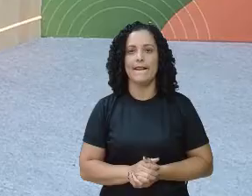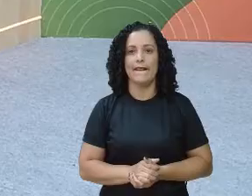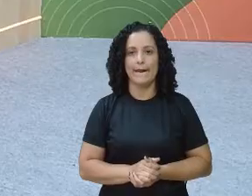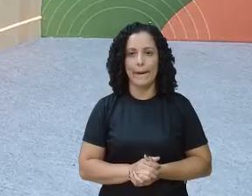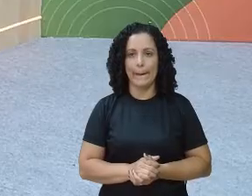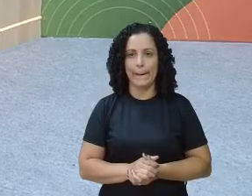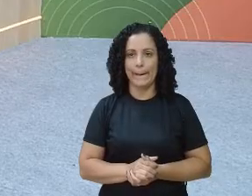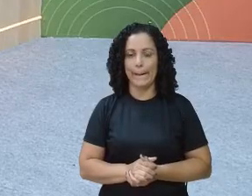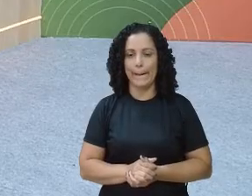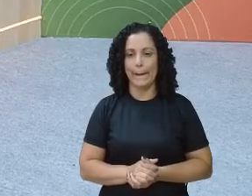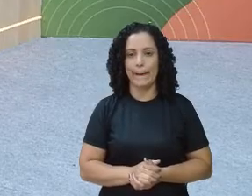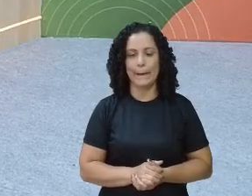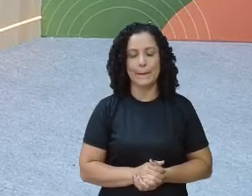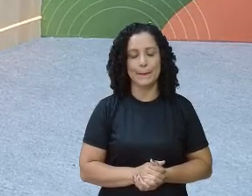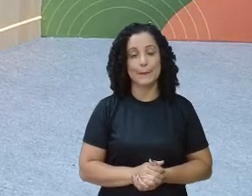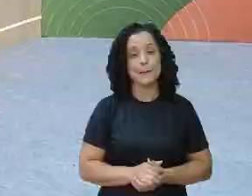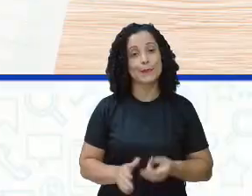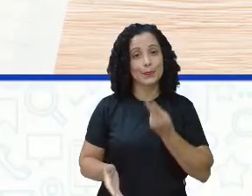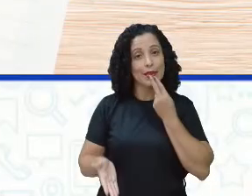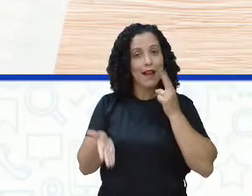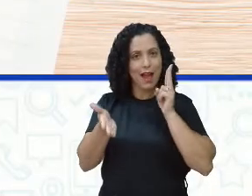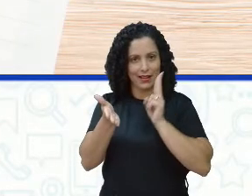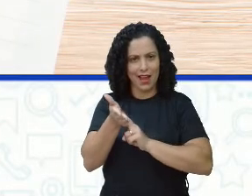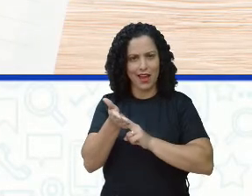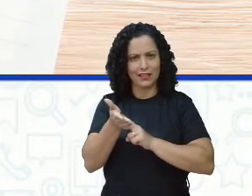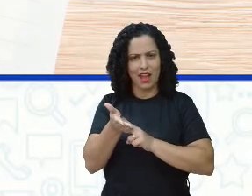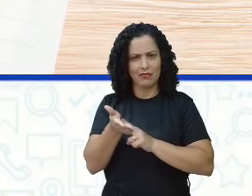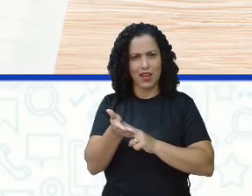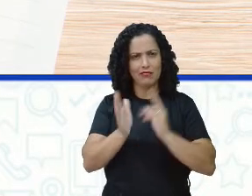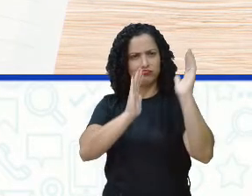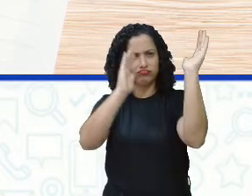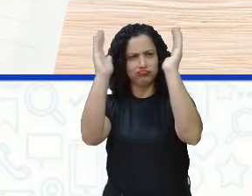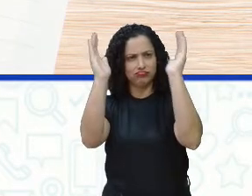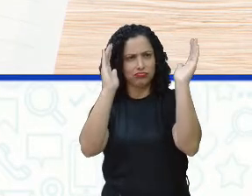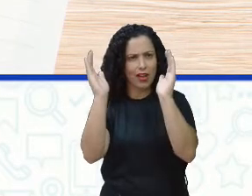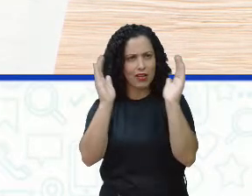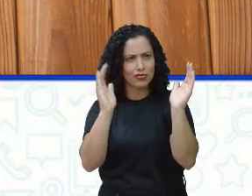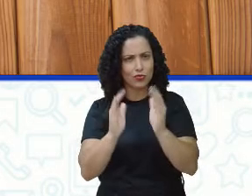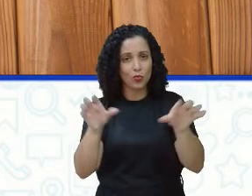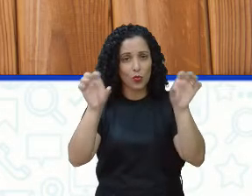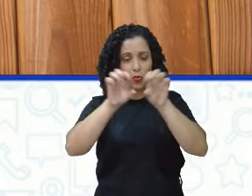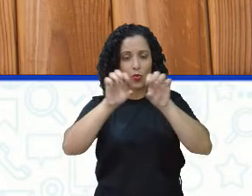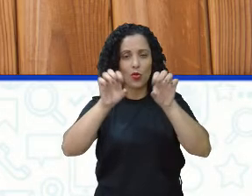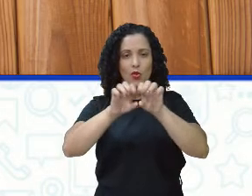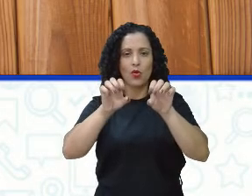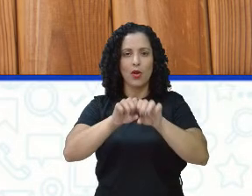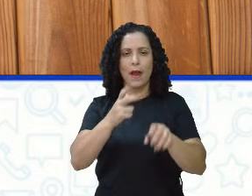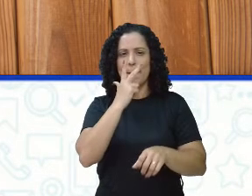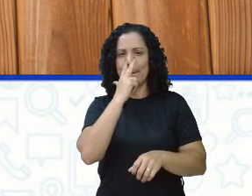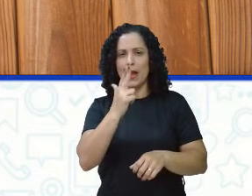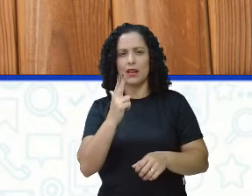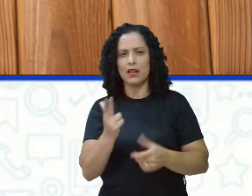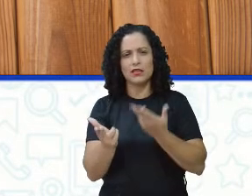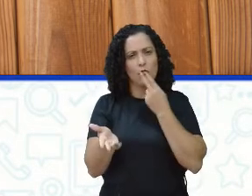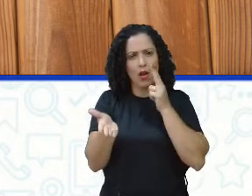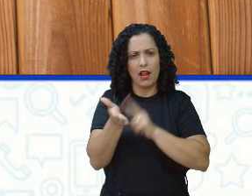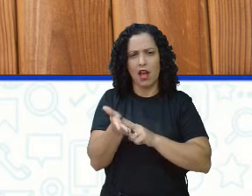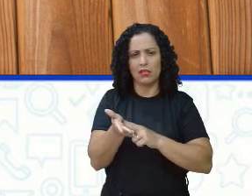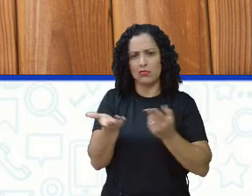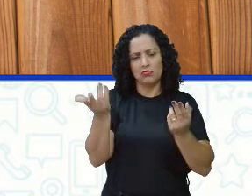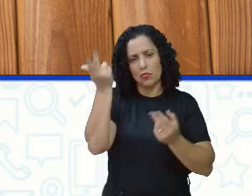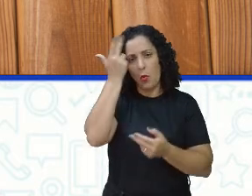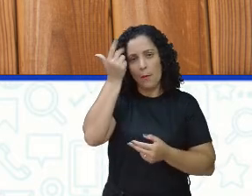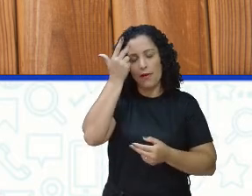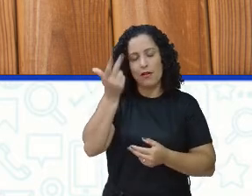A estrutura da carta de reclamação é parecida com a da carta do leitor, que é outro tipo de carta que a gente vai ver. A diferença é que